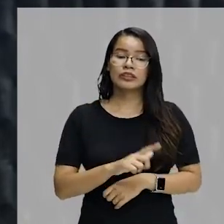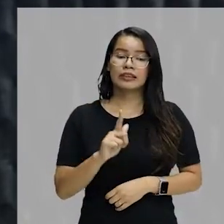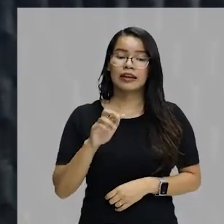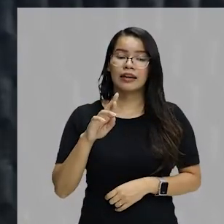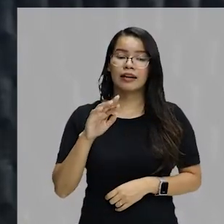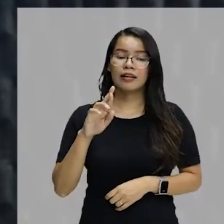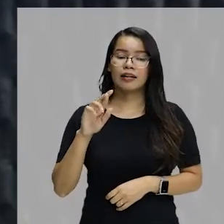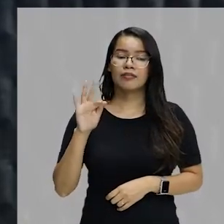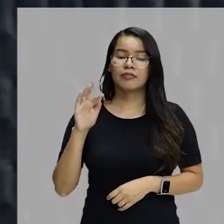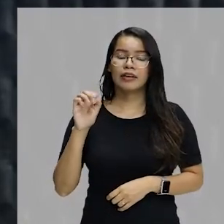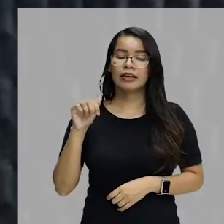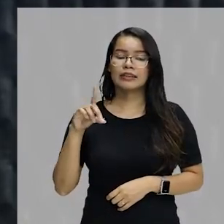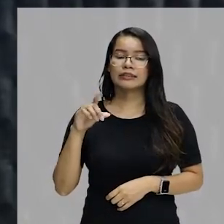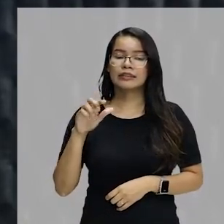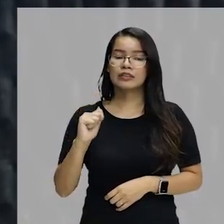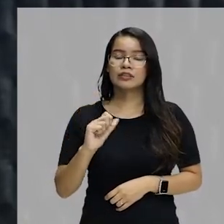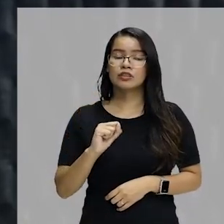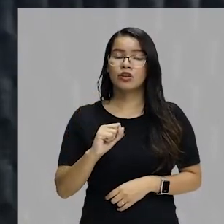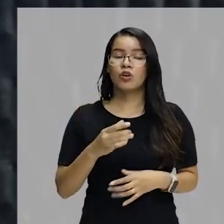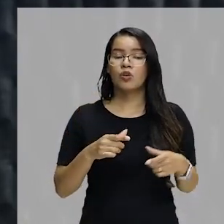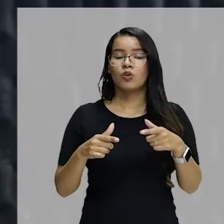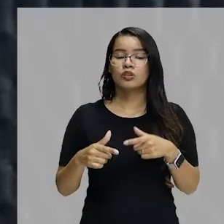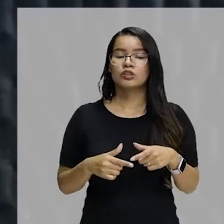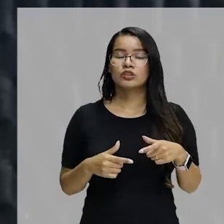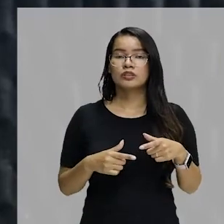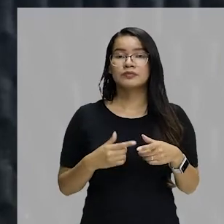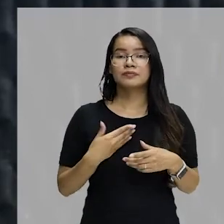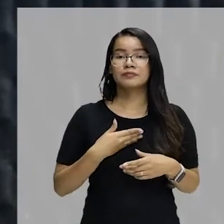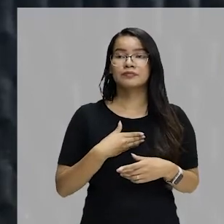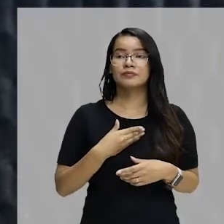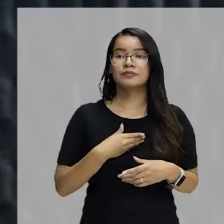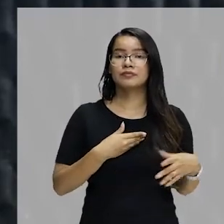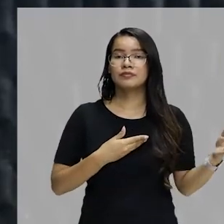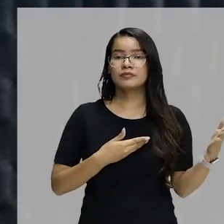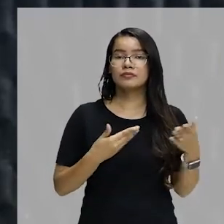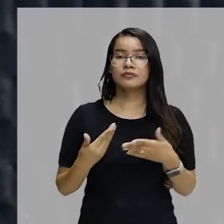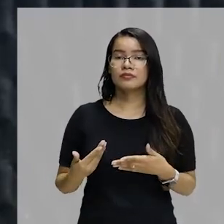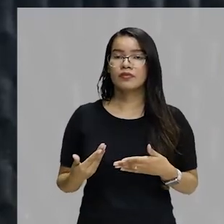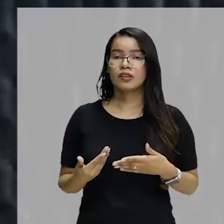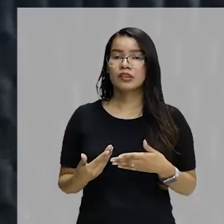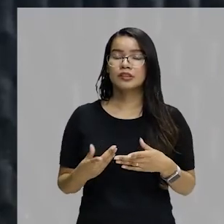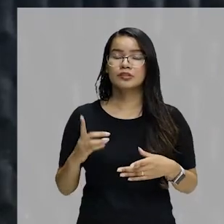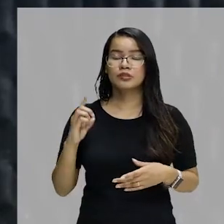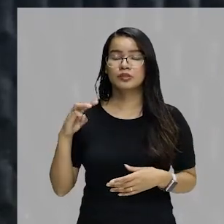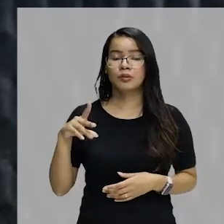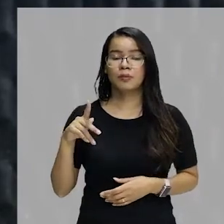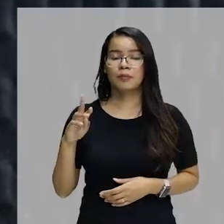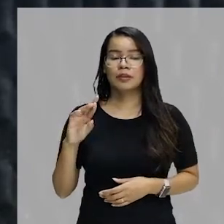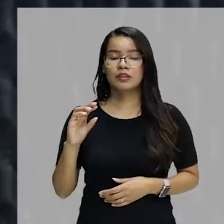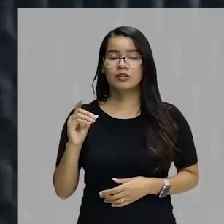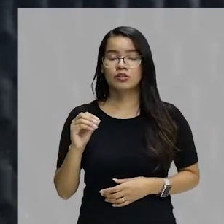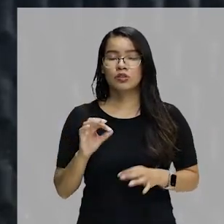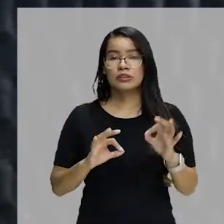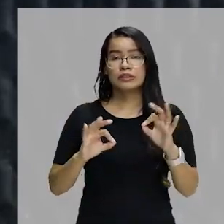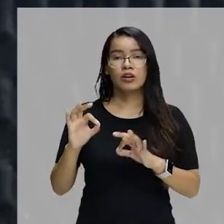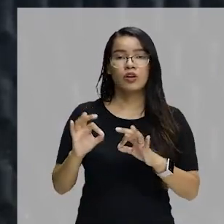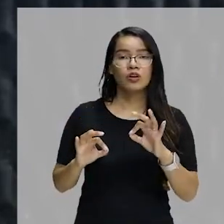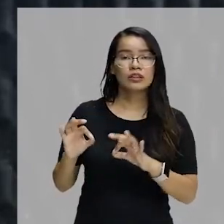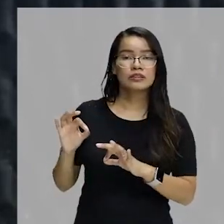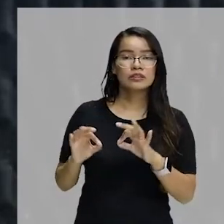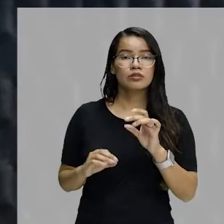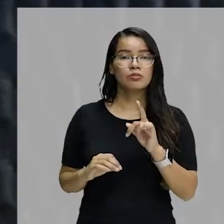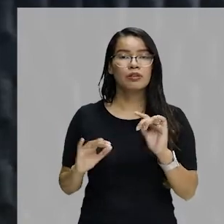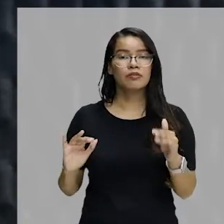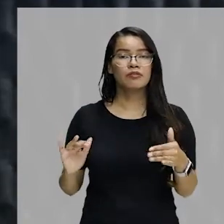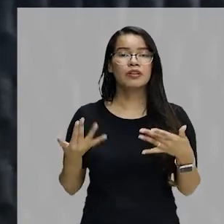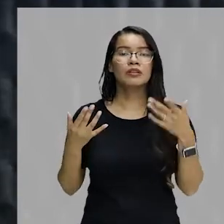de Janeiro, onde partidários de Dom Pedro, chamado Partido Português, tentavam organizar uma festa para